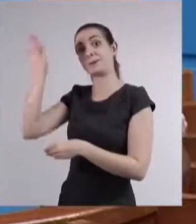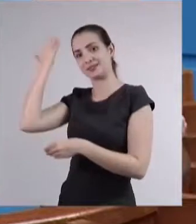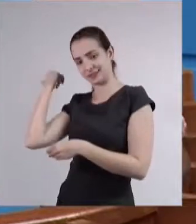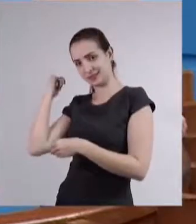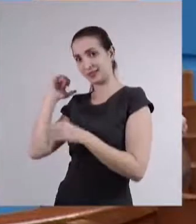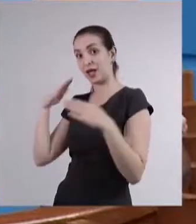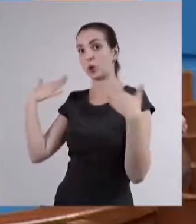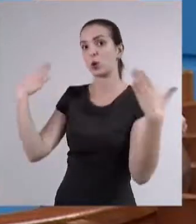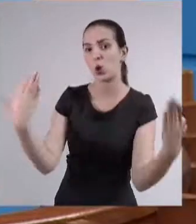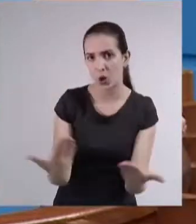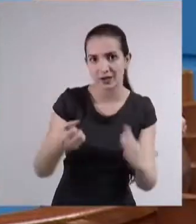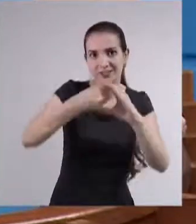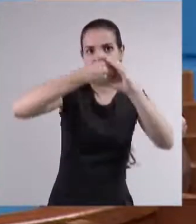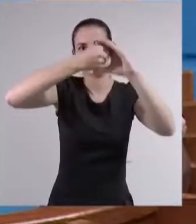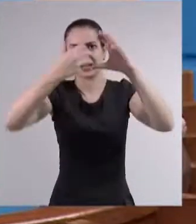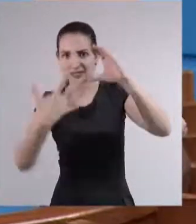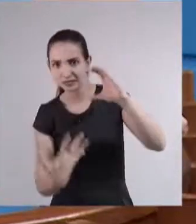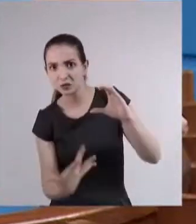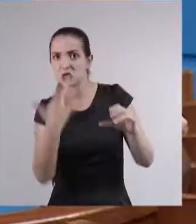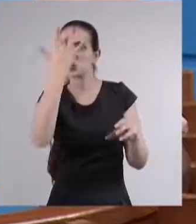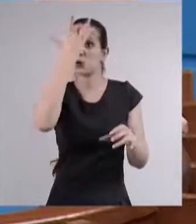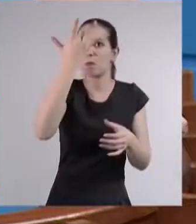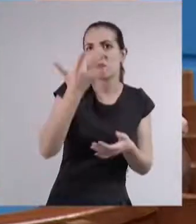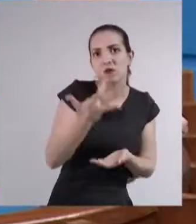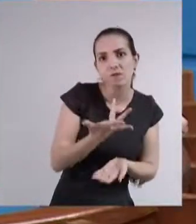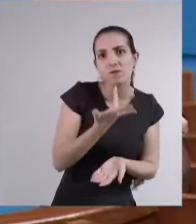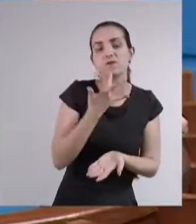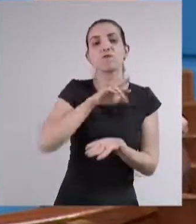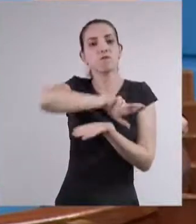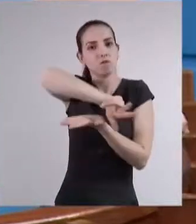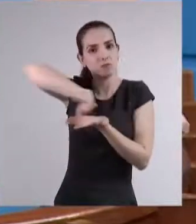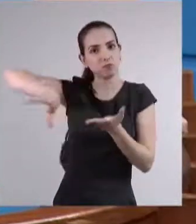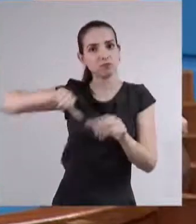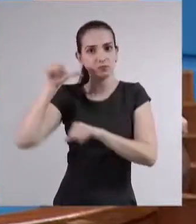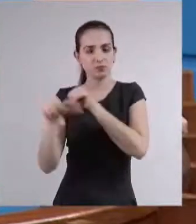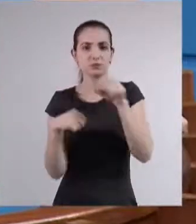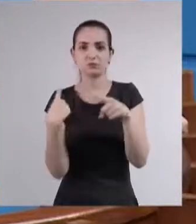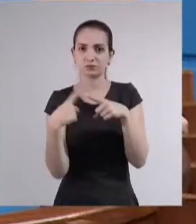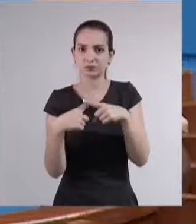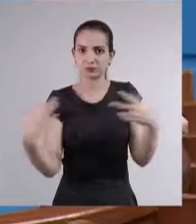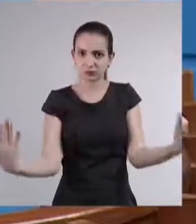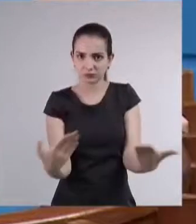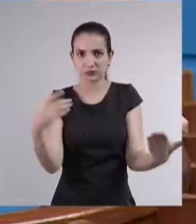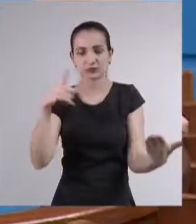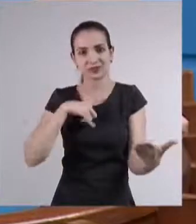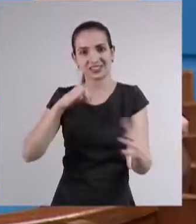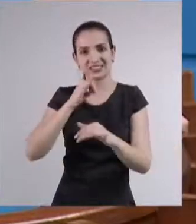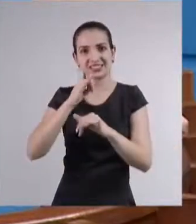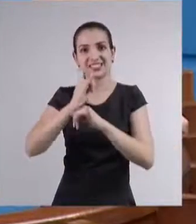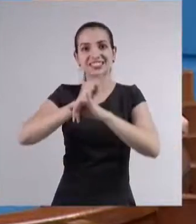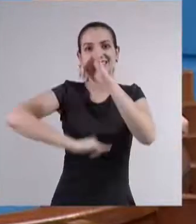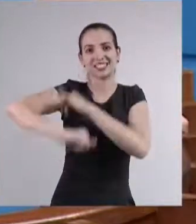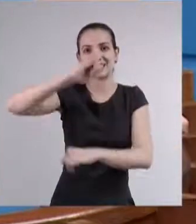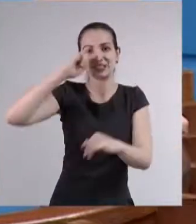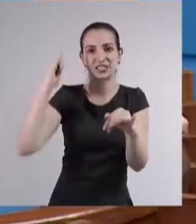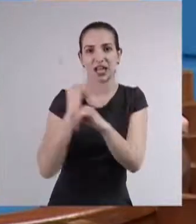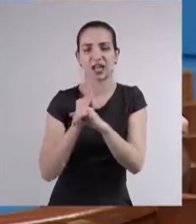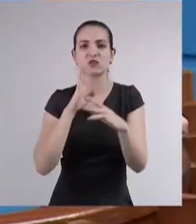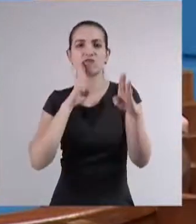esta. Nós temos hoje o fenômeno das redes sociais.